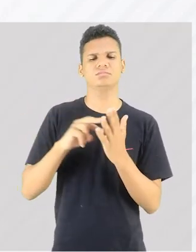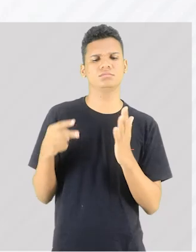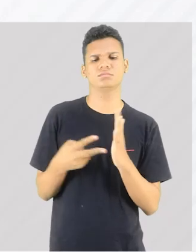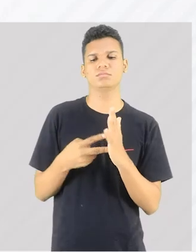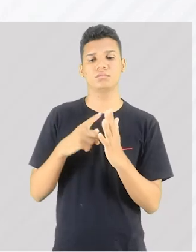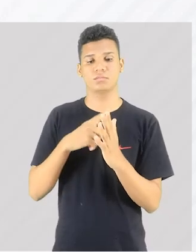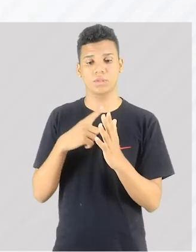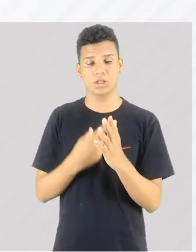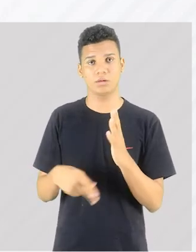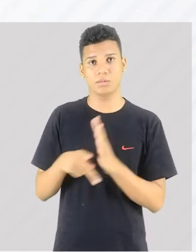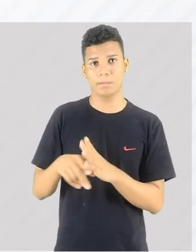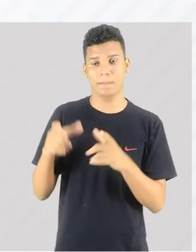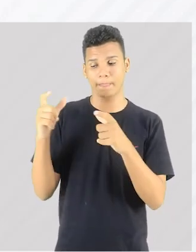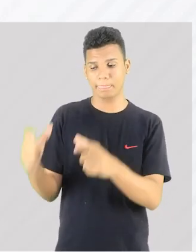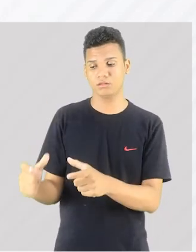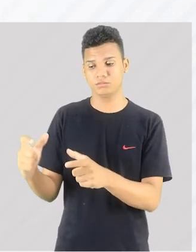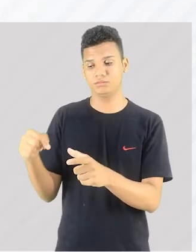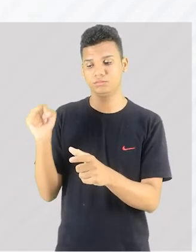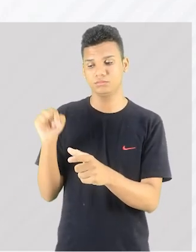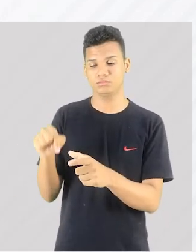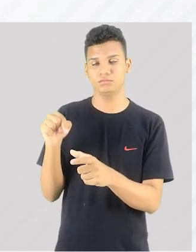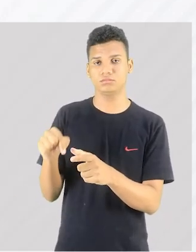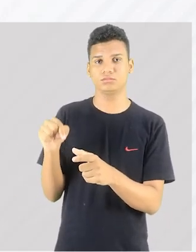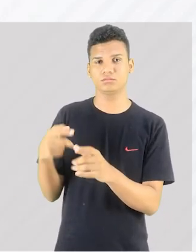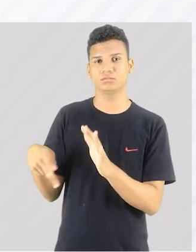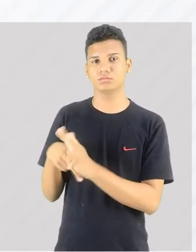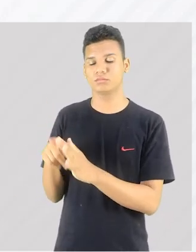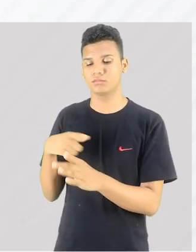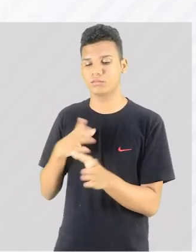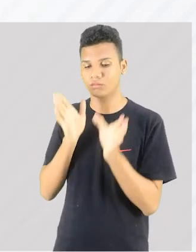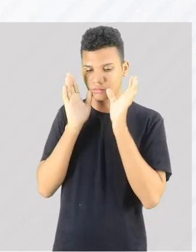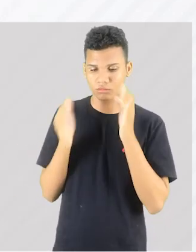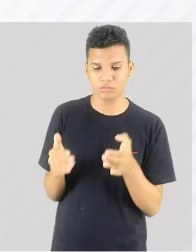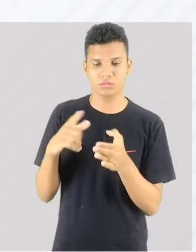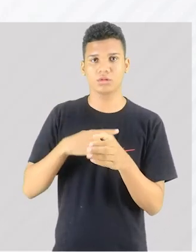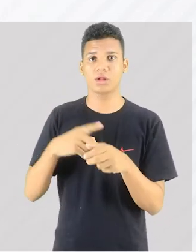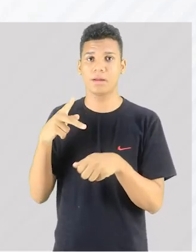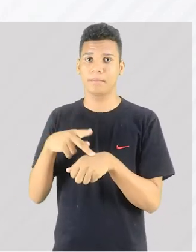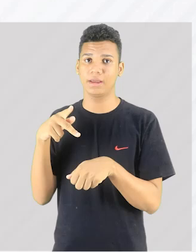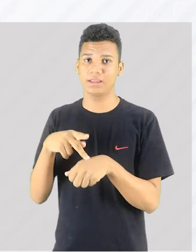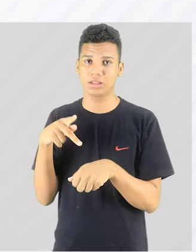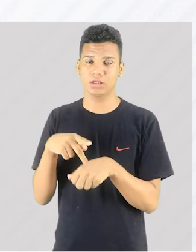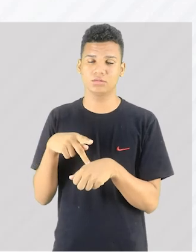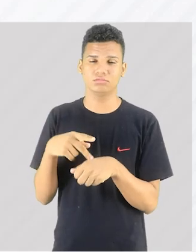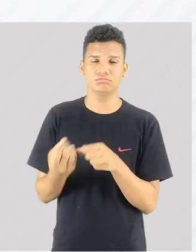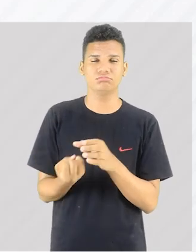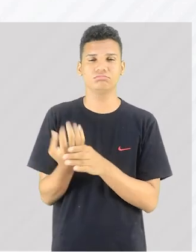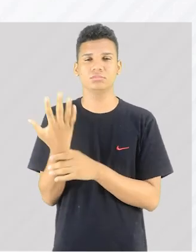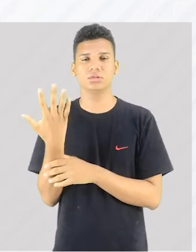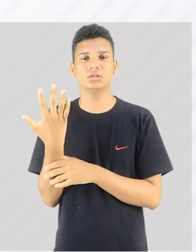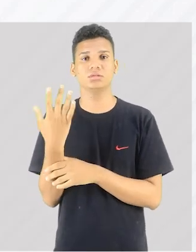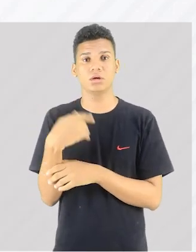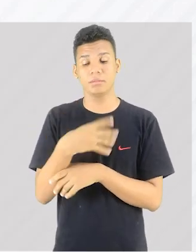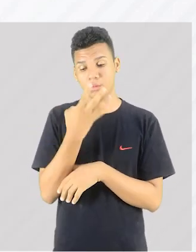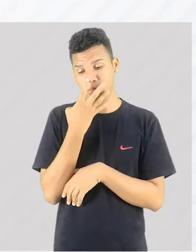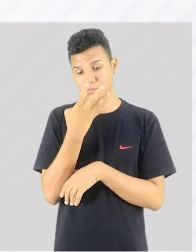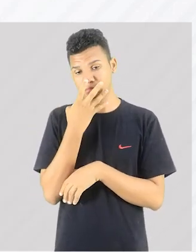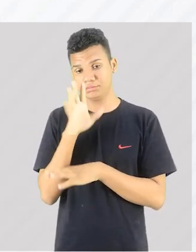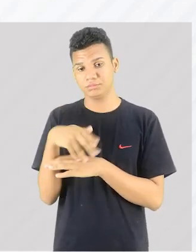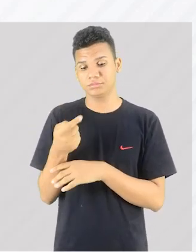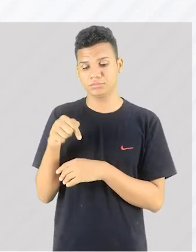uma parte do terreno será reservada para Oris essa